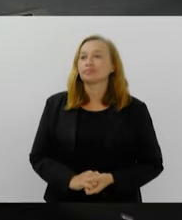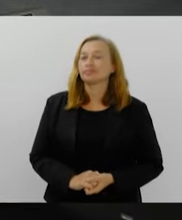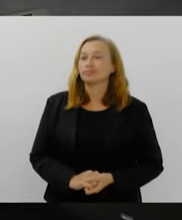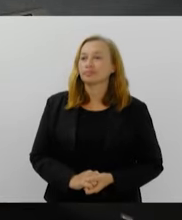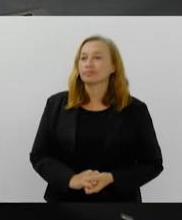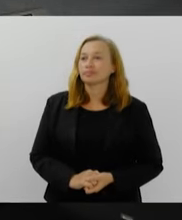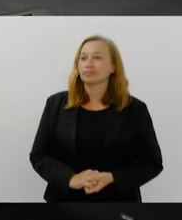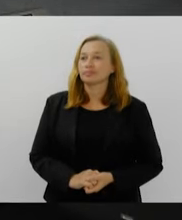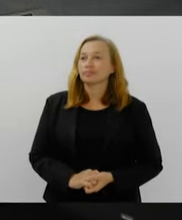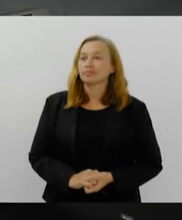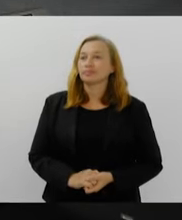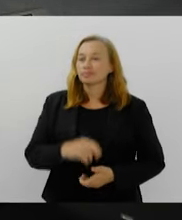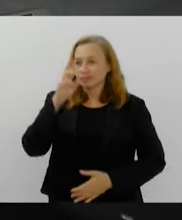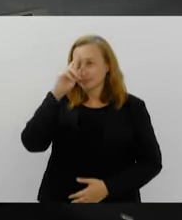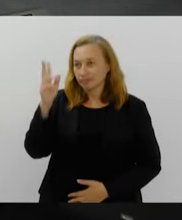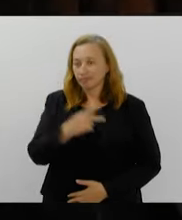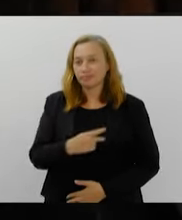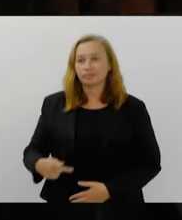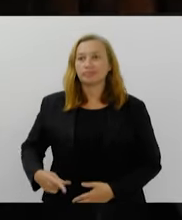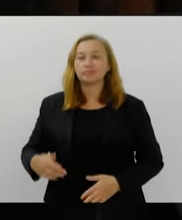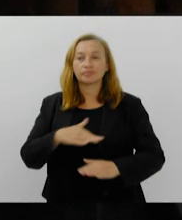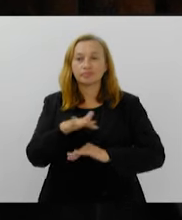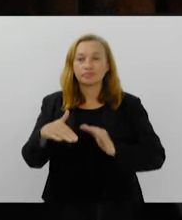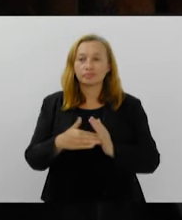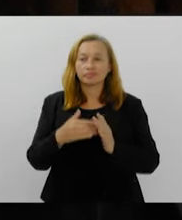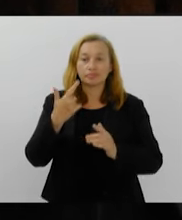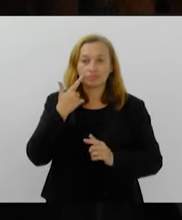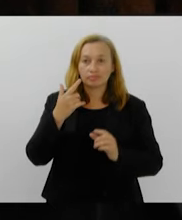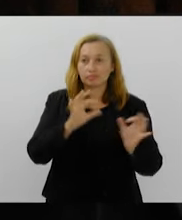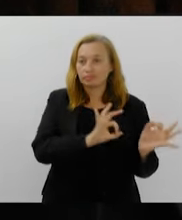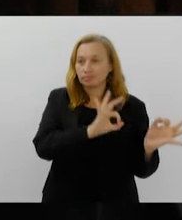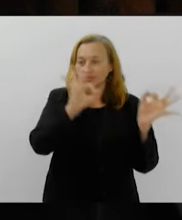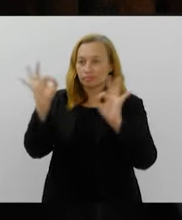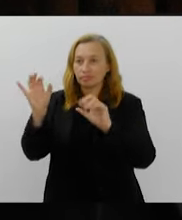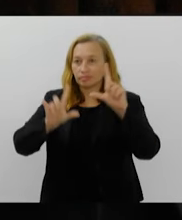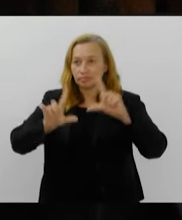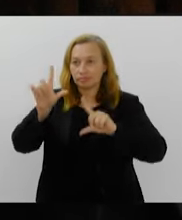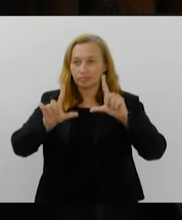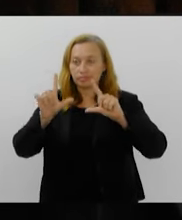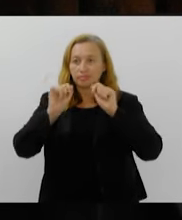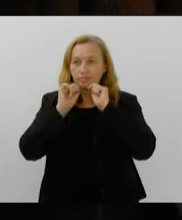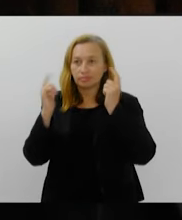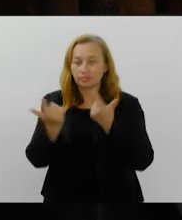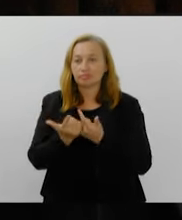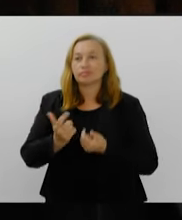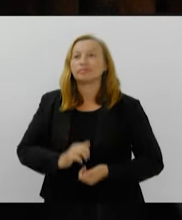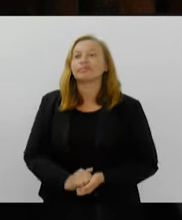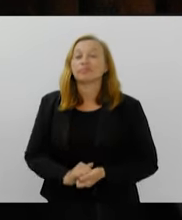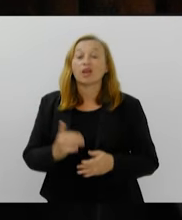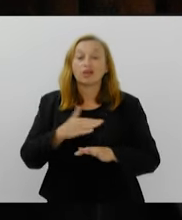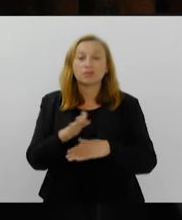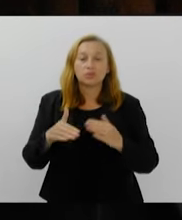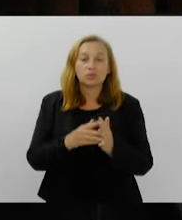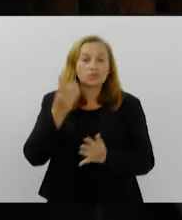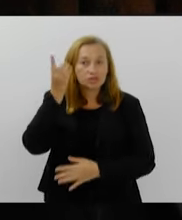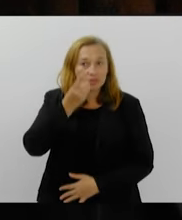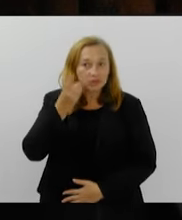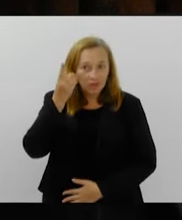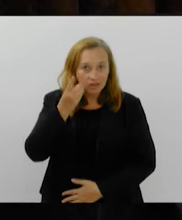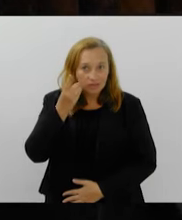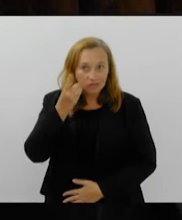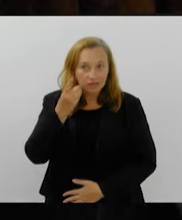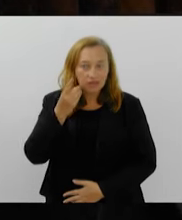regimental senhora presidente todos aqueles que nos assistem pela TV alerge a todos os